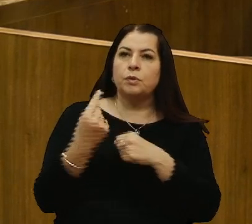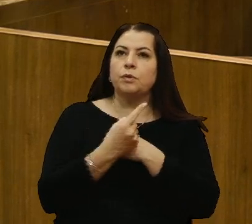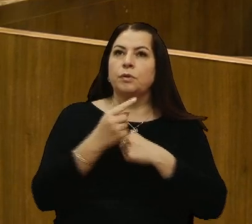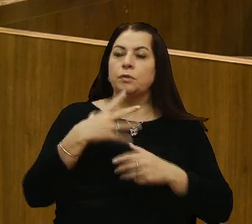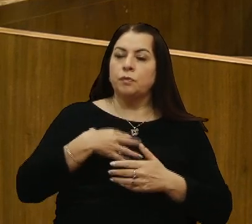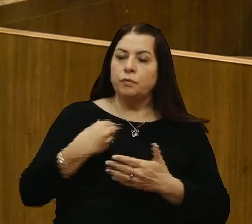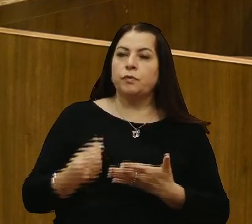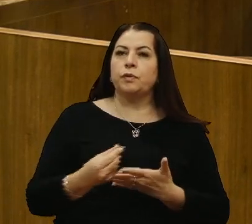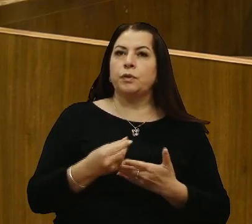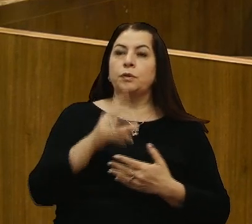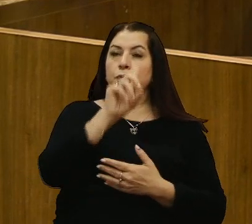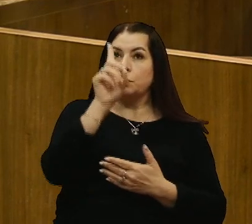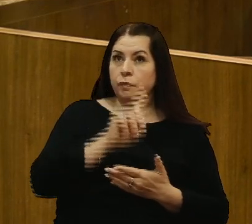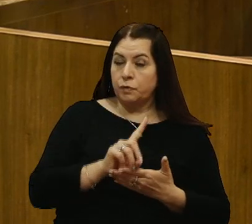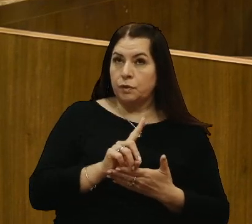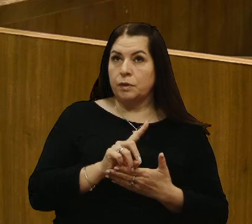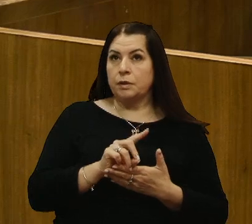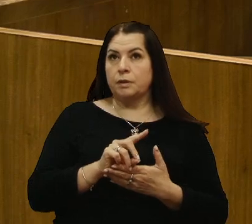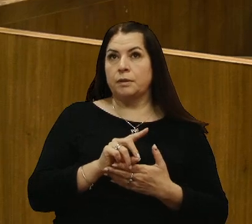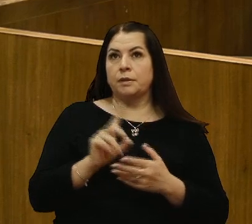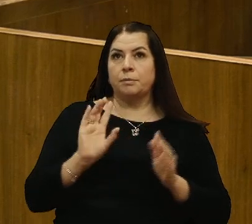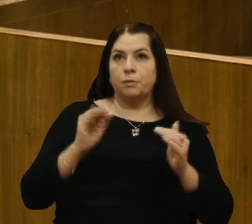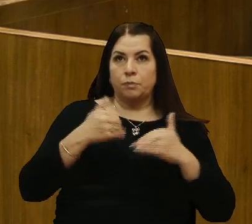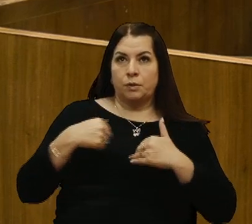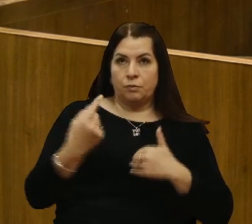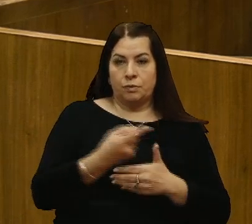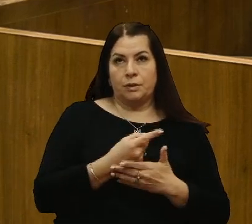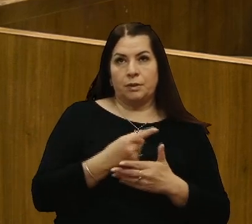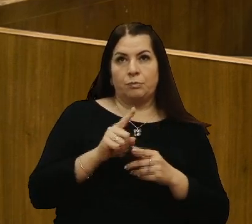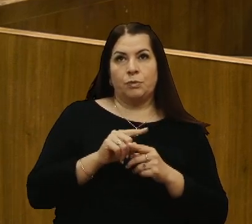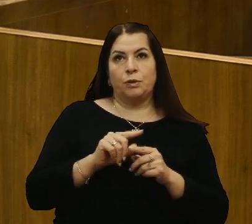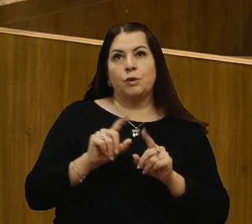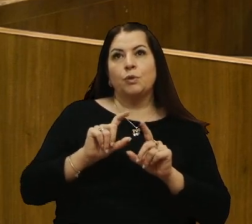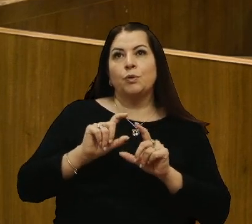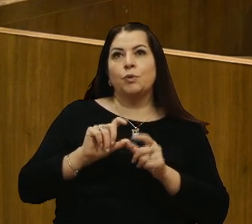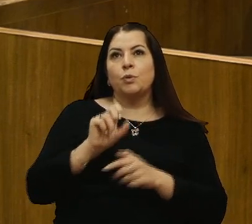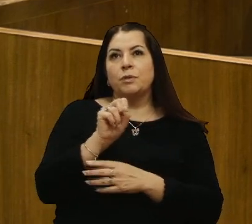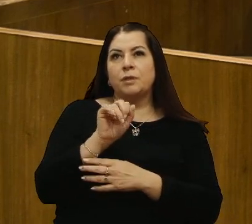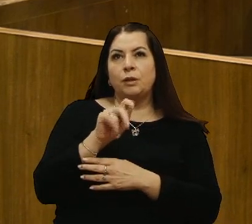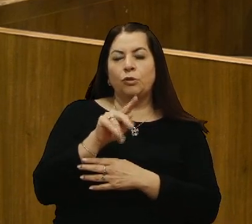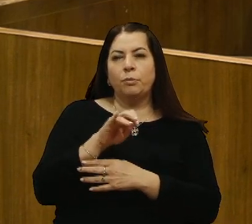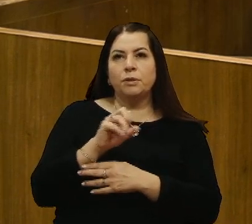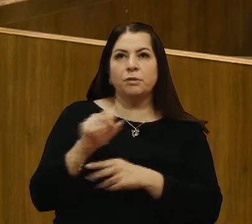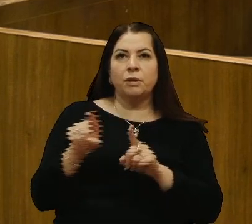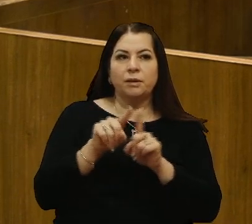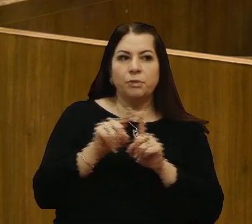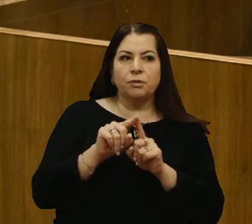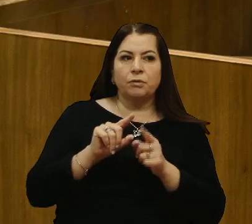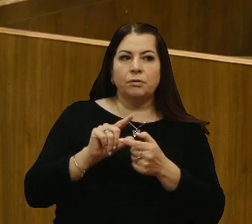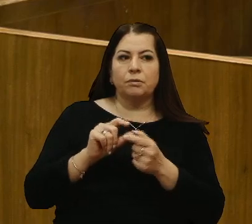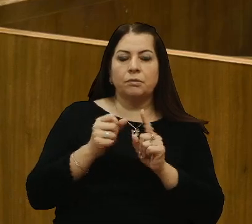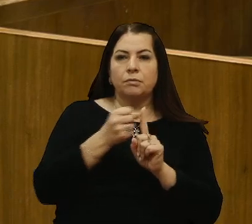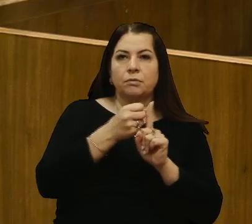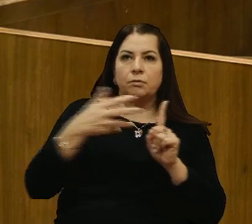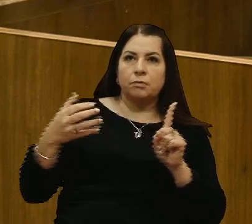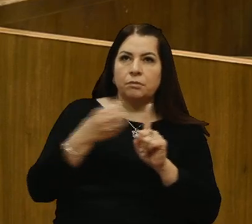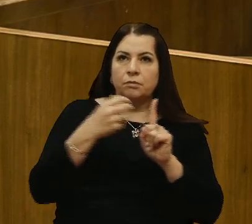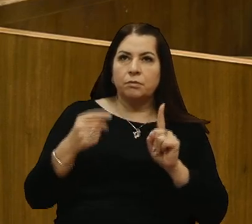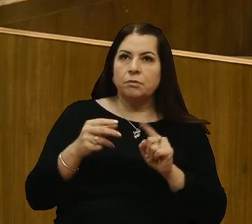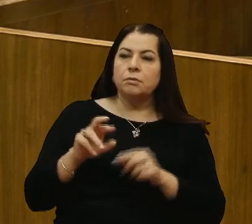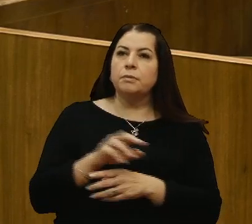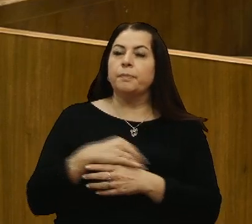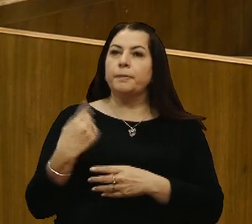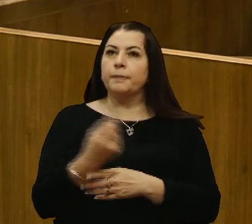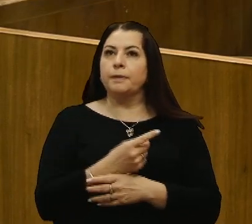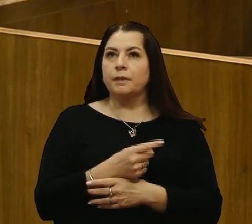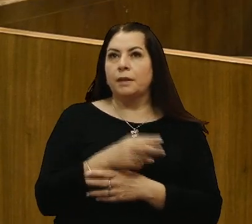filhos com deficiências, transtornos ou síndromes raras, e elas enfrentam desafios diários que,